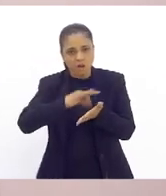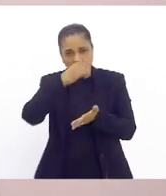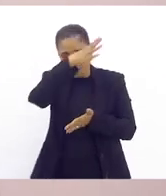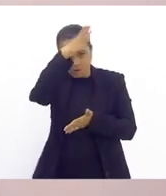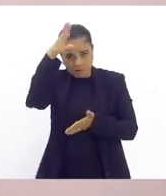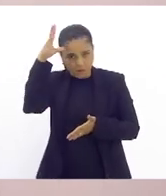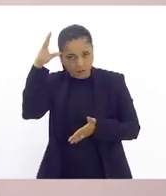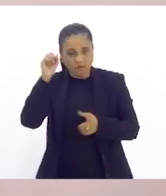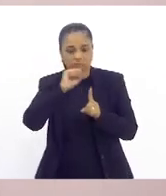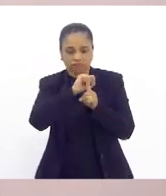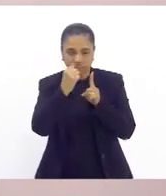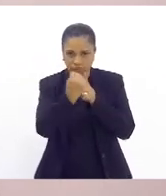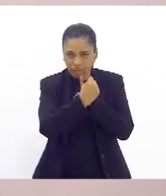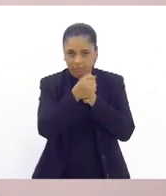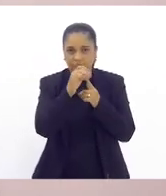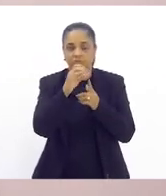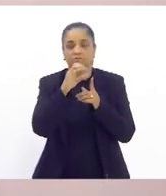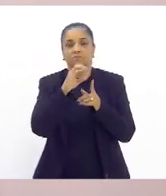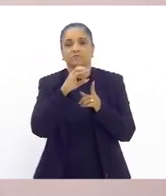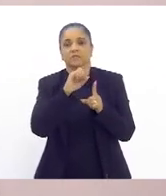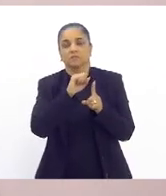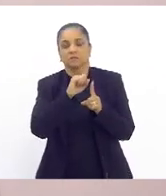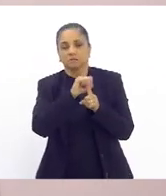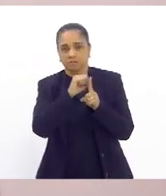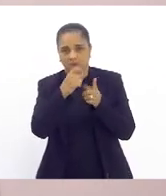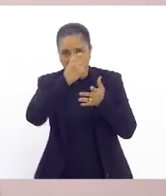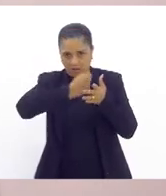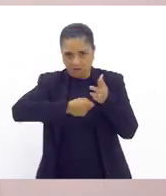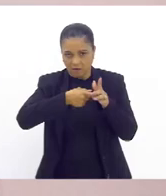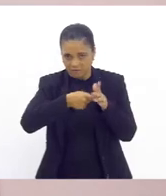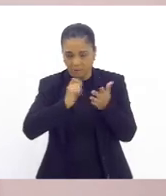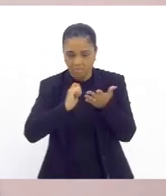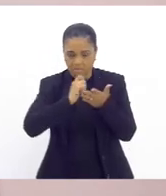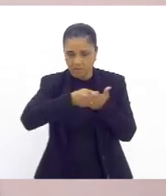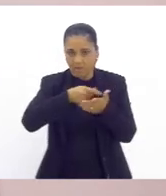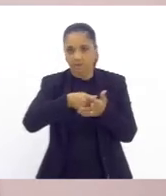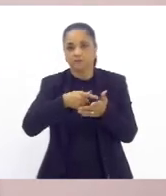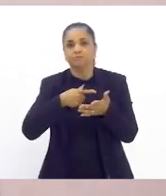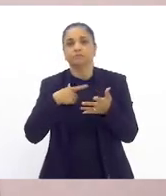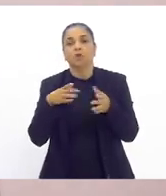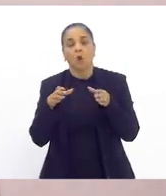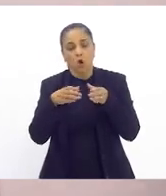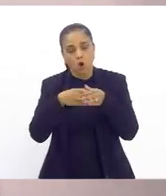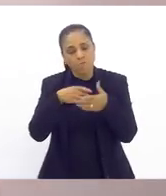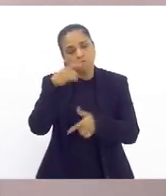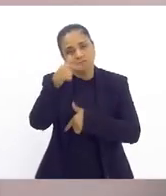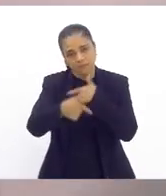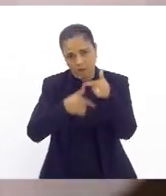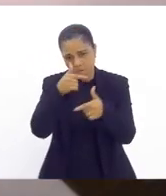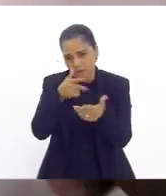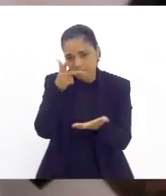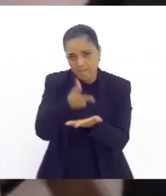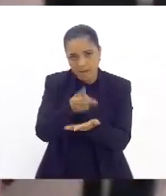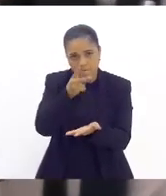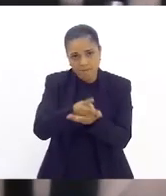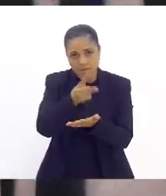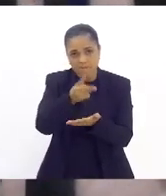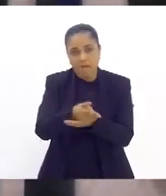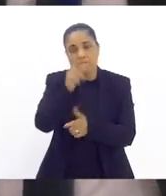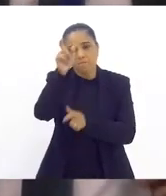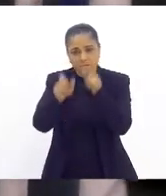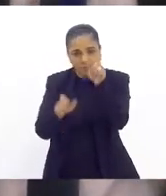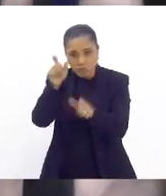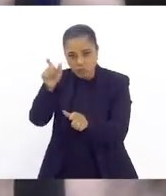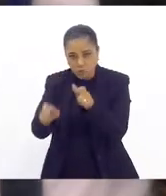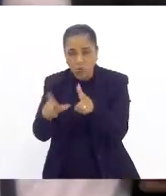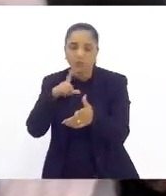apresentar essas evidências aqui a essa comissão tá E é um trabalho contínuo porque toda vez tem gente que passa ter